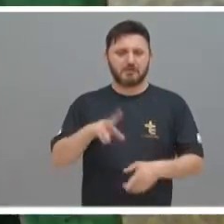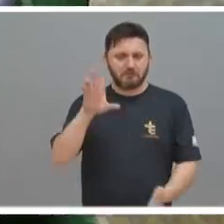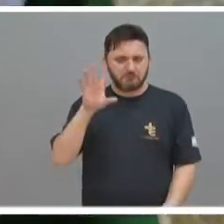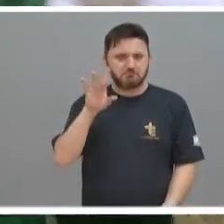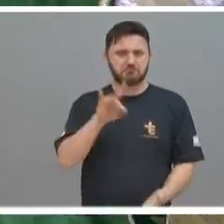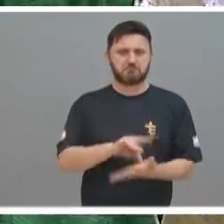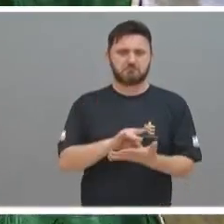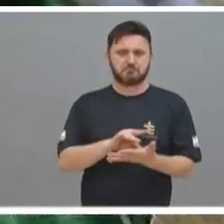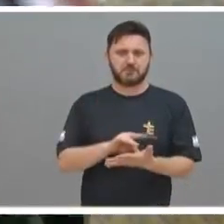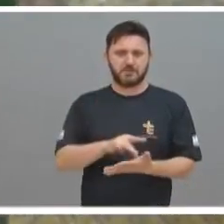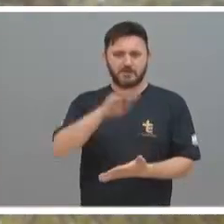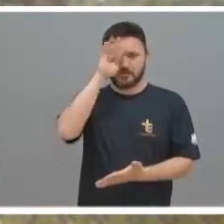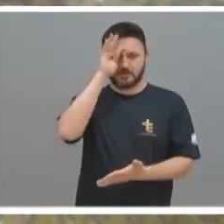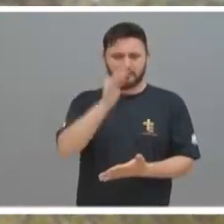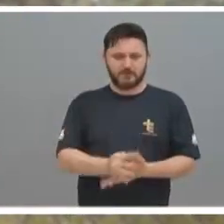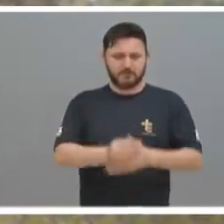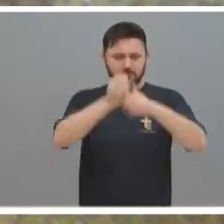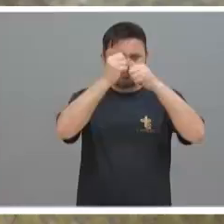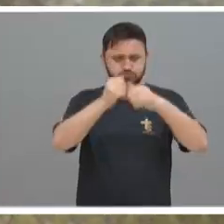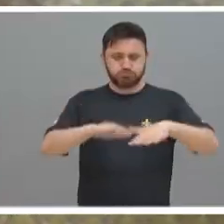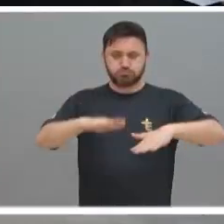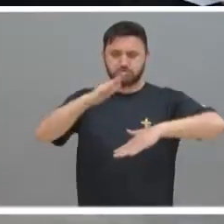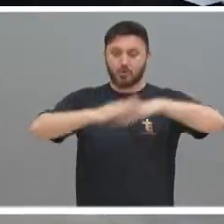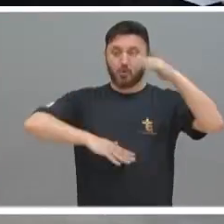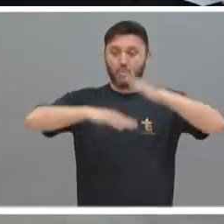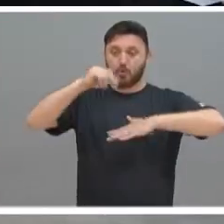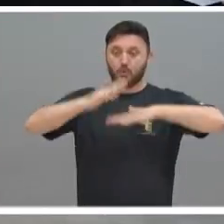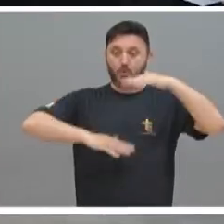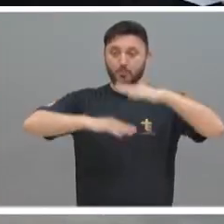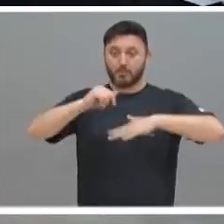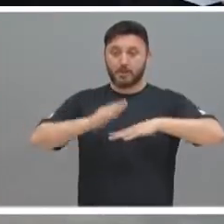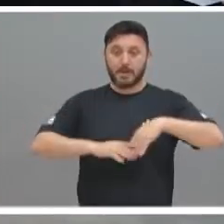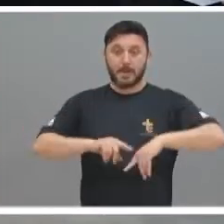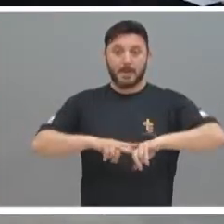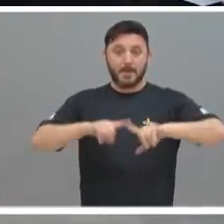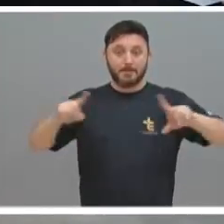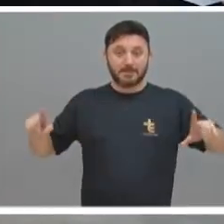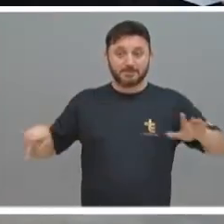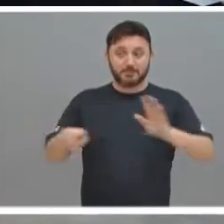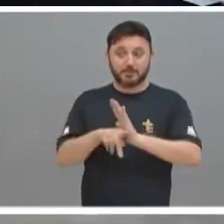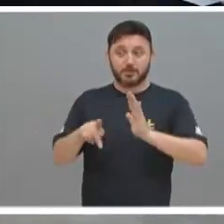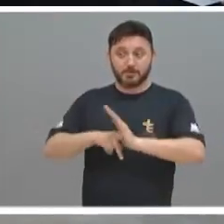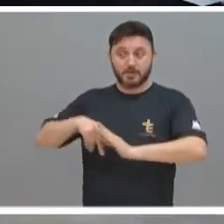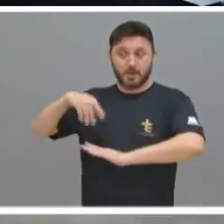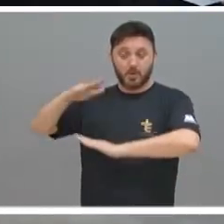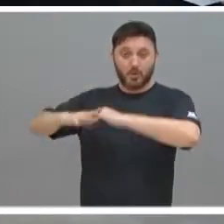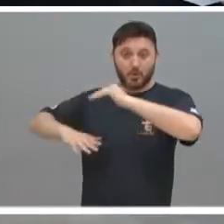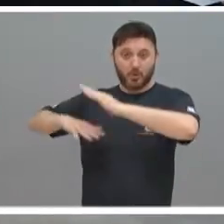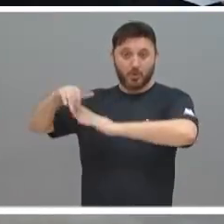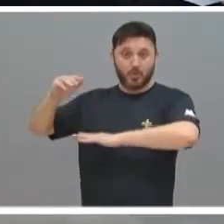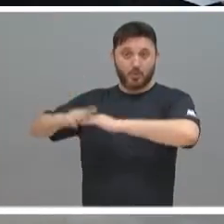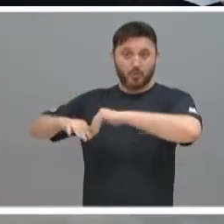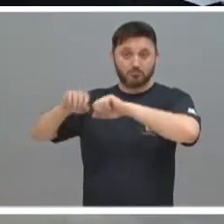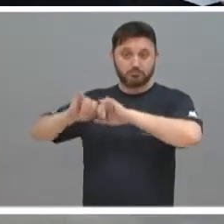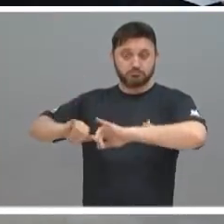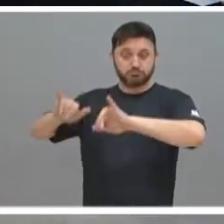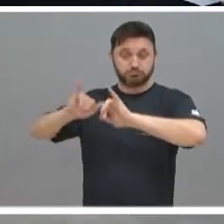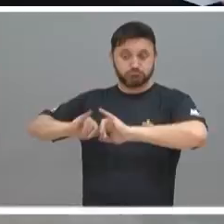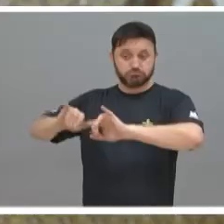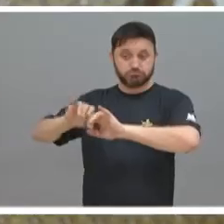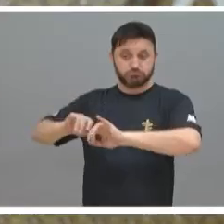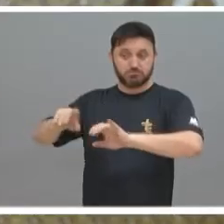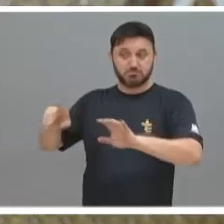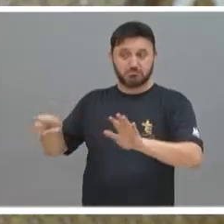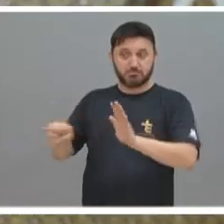se derrama em obras, mas não necessariamente as obras são fruto da